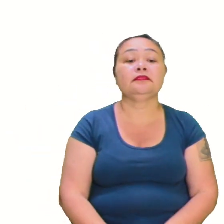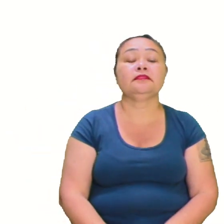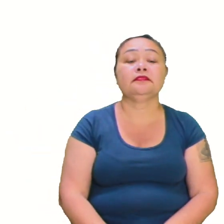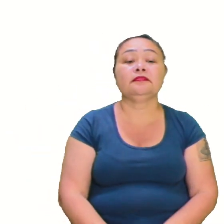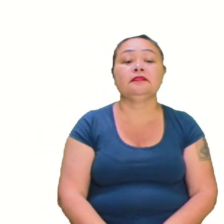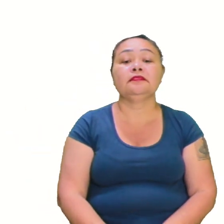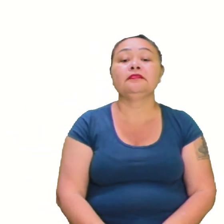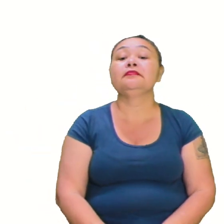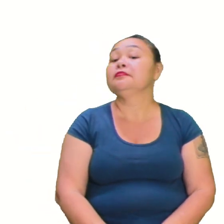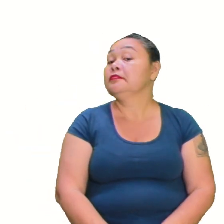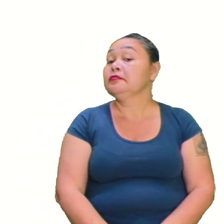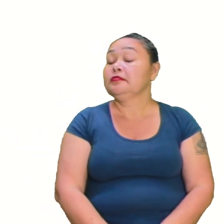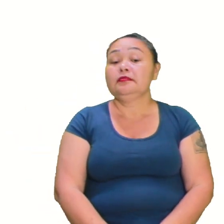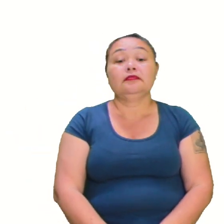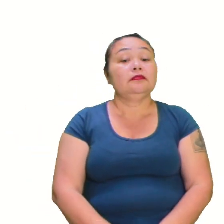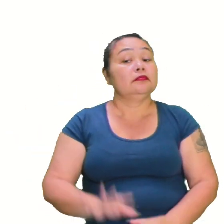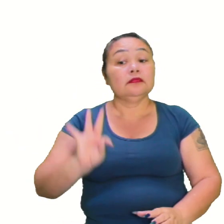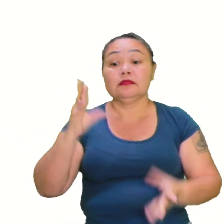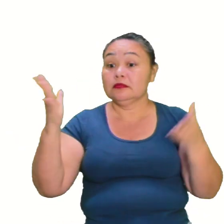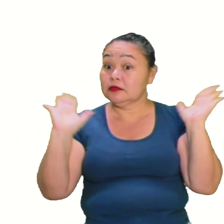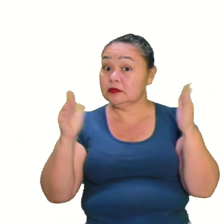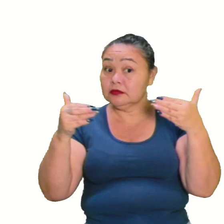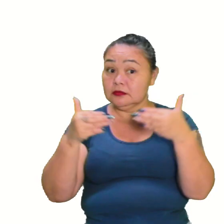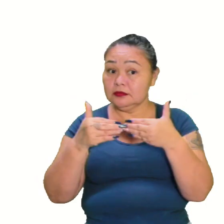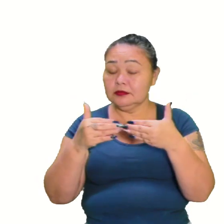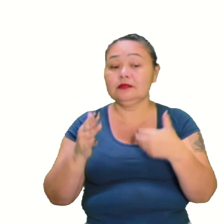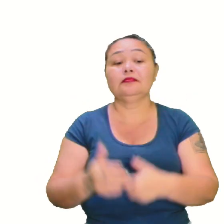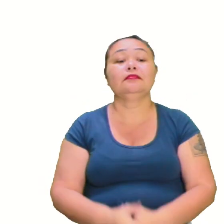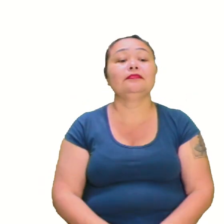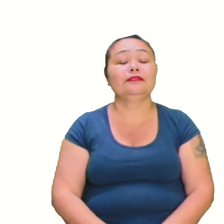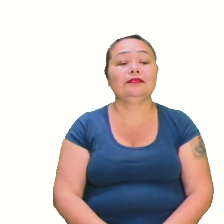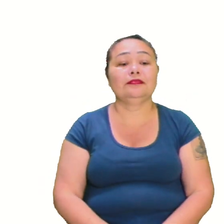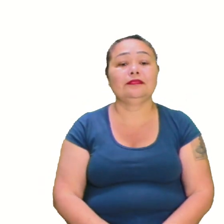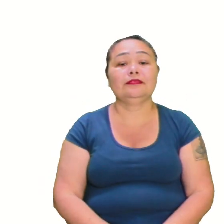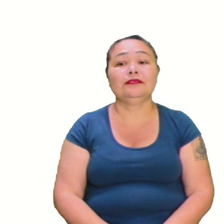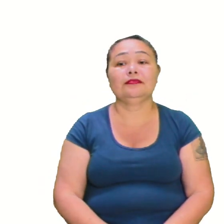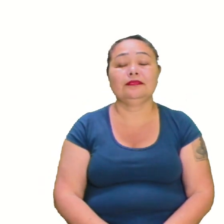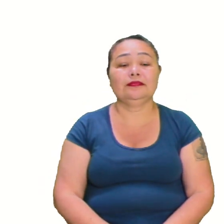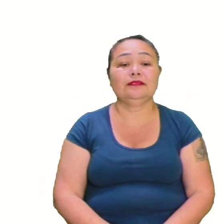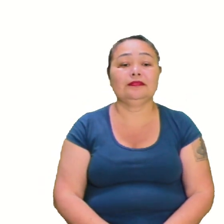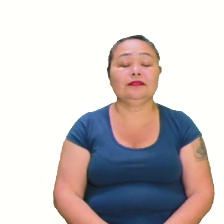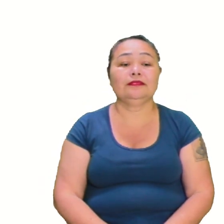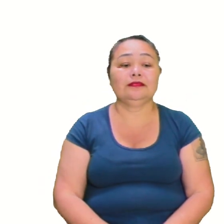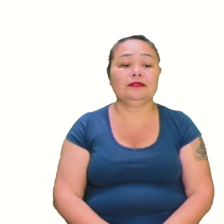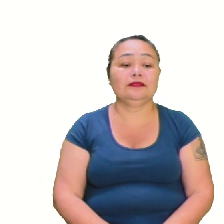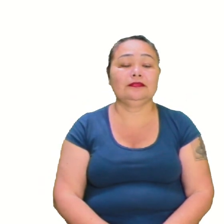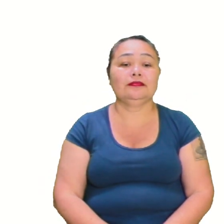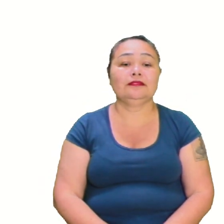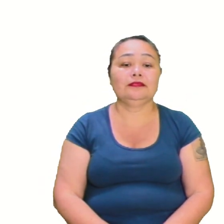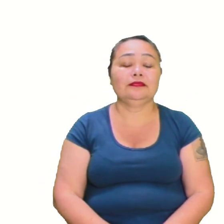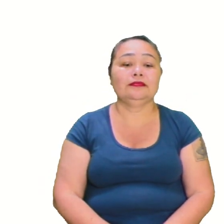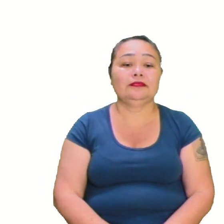É aberto no menos 2? Não, tudo fechado, olha lá. Fechado, fechado. Fechado e fechado? Isso.